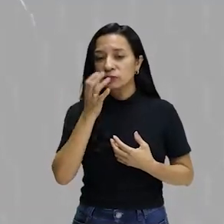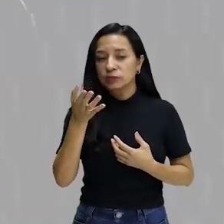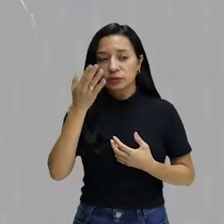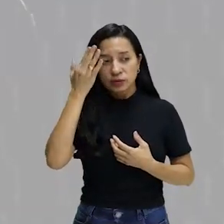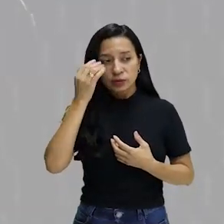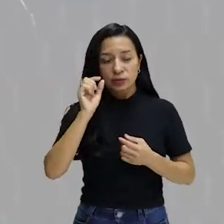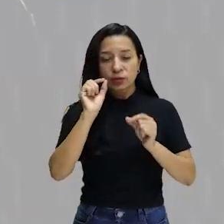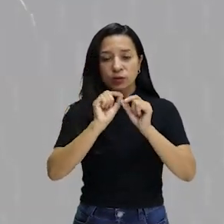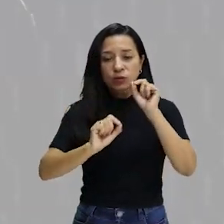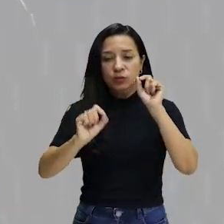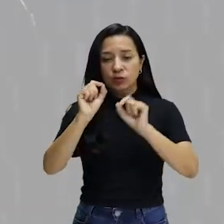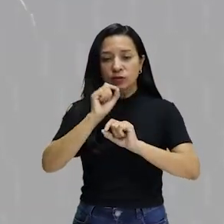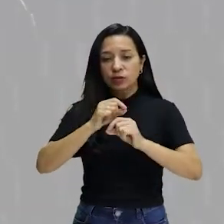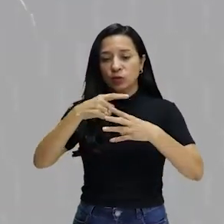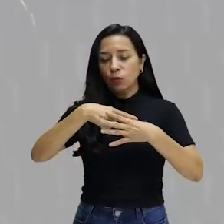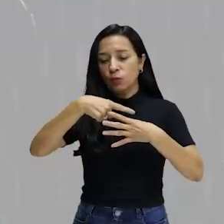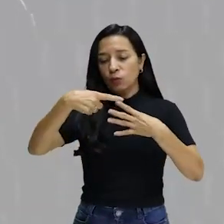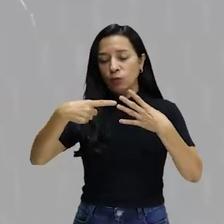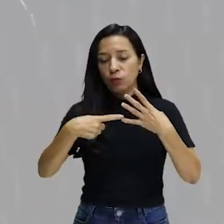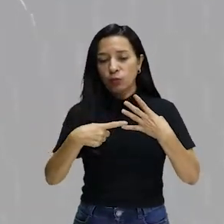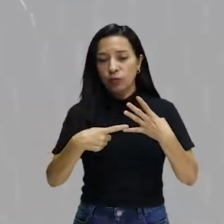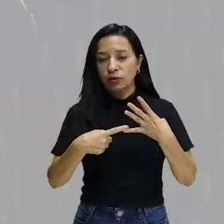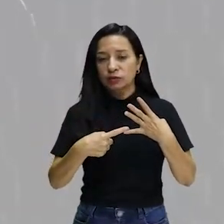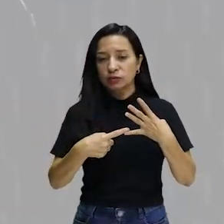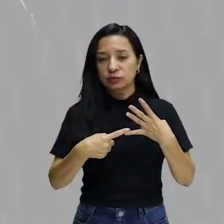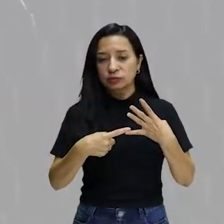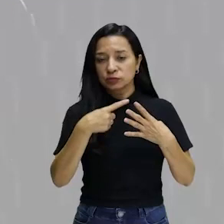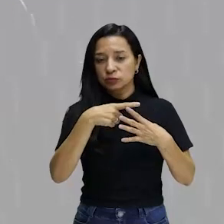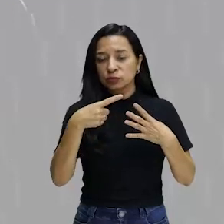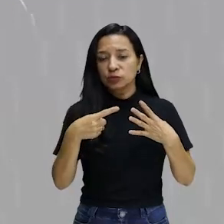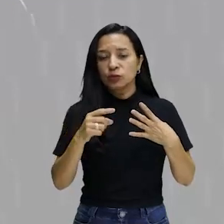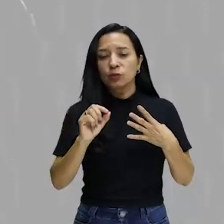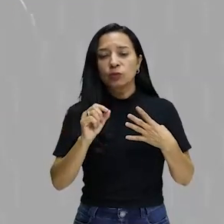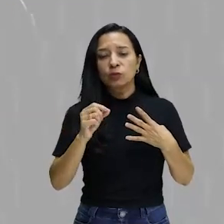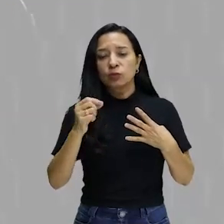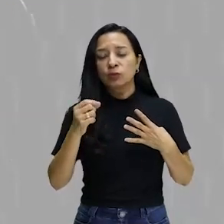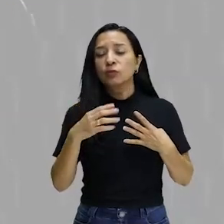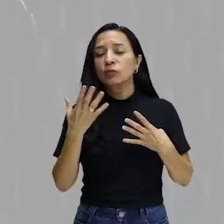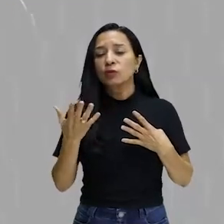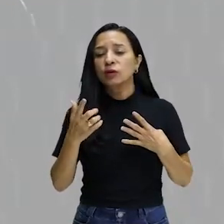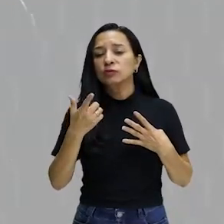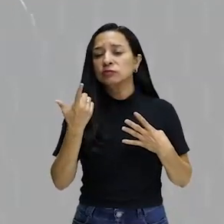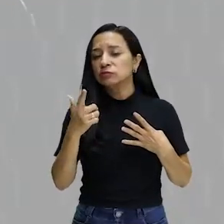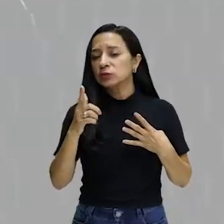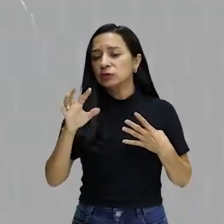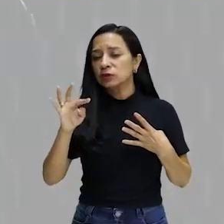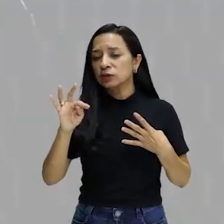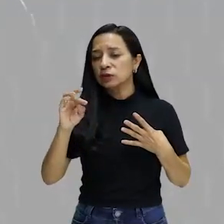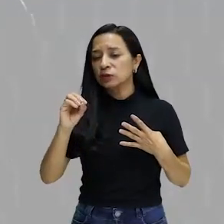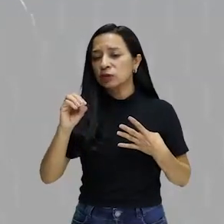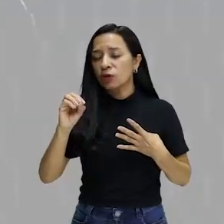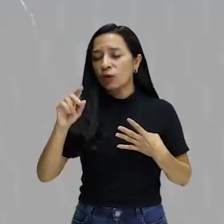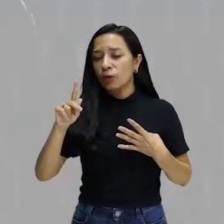saber aqui, nessas 4 situações, quando é que não tem tropismo, quando é que não tem atração,